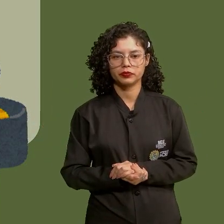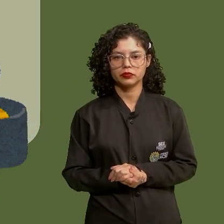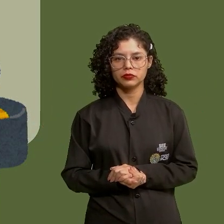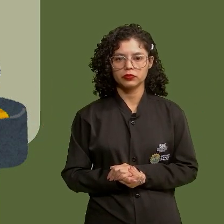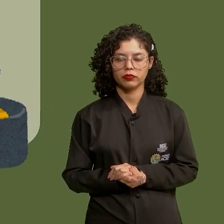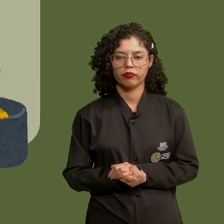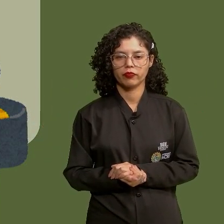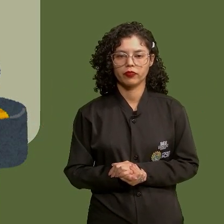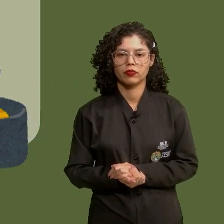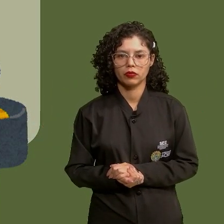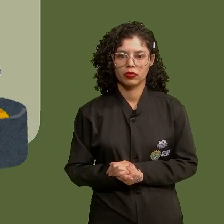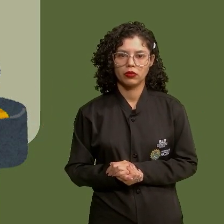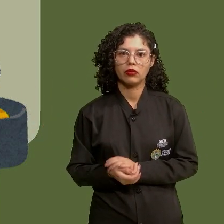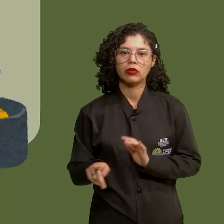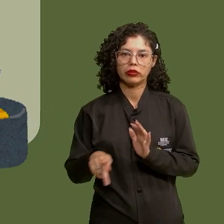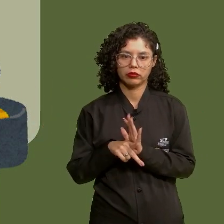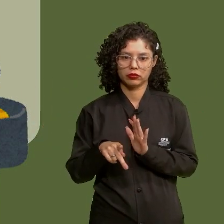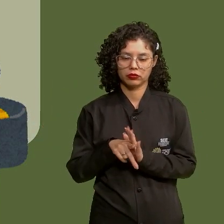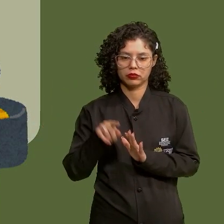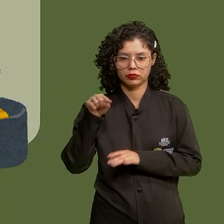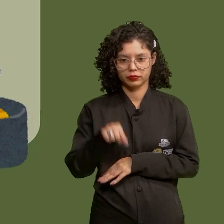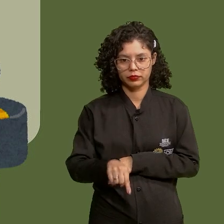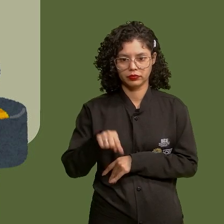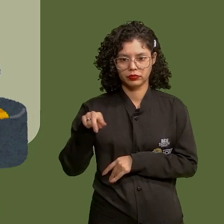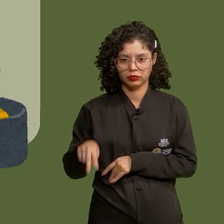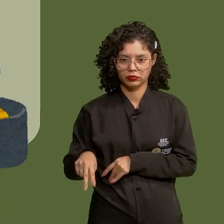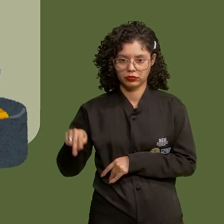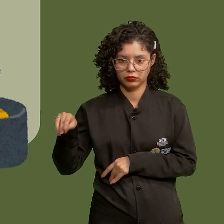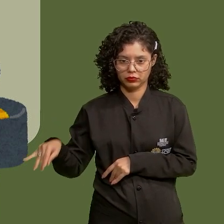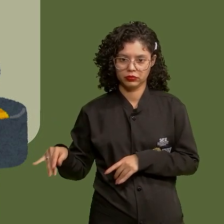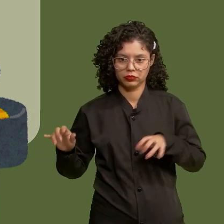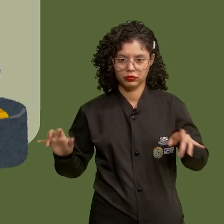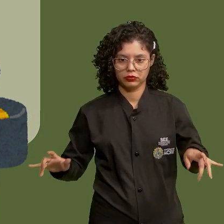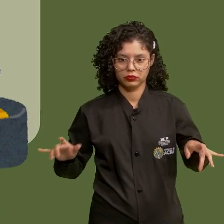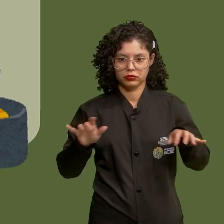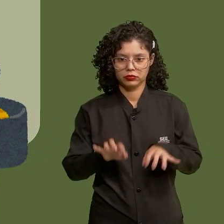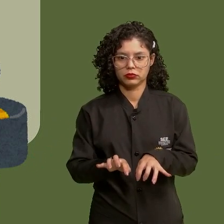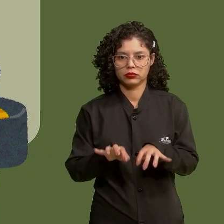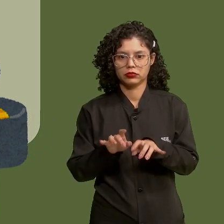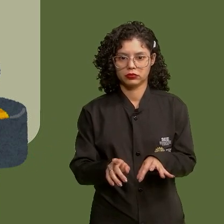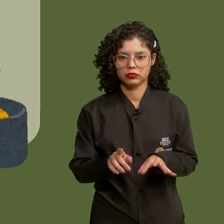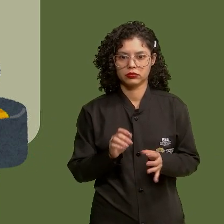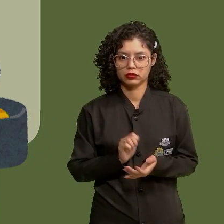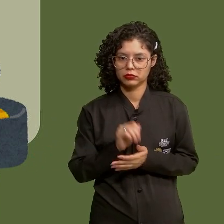som. E o piano, ao pressionar uma tecla, um